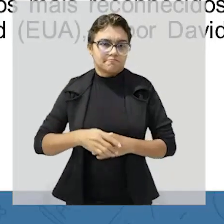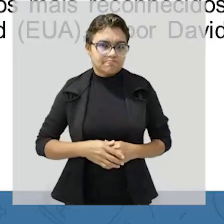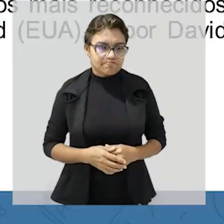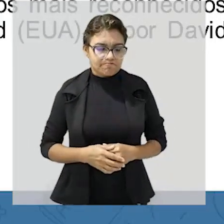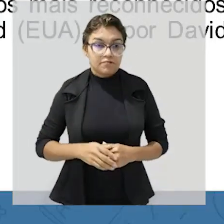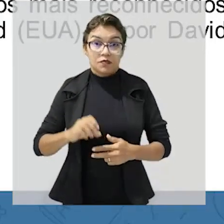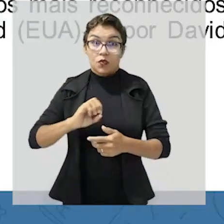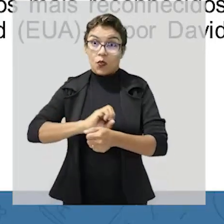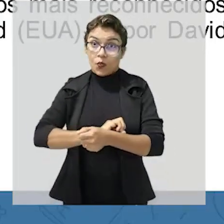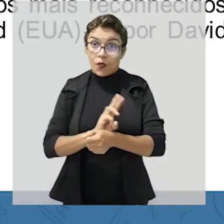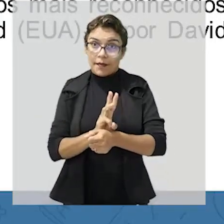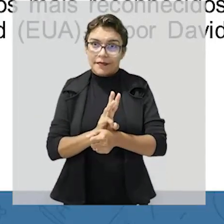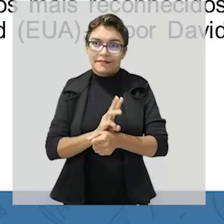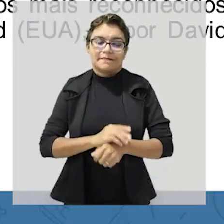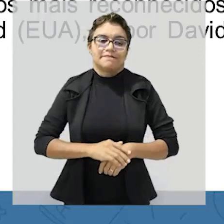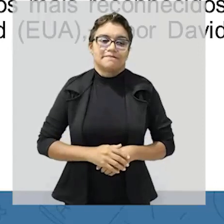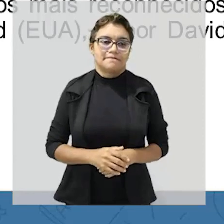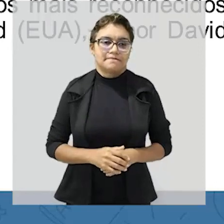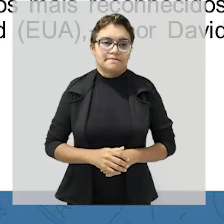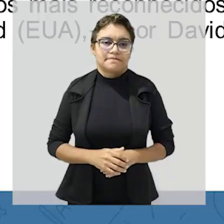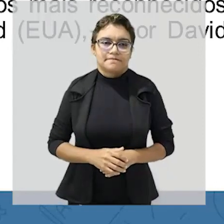usar finalidade,